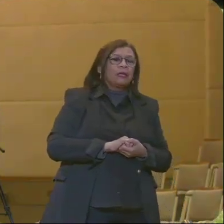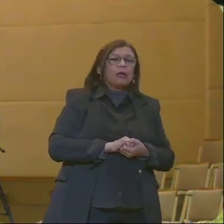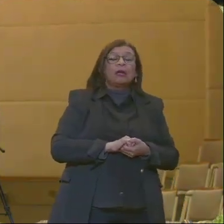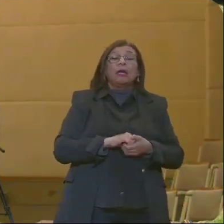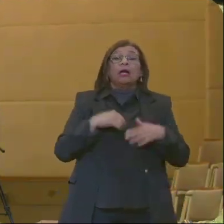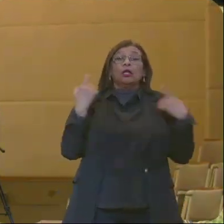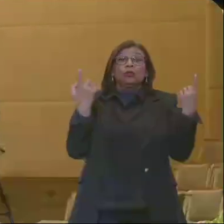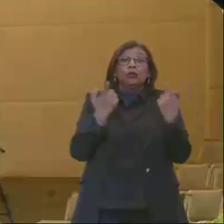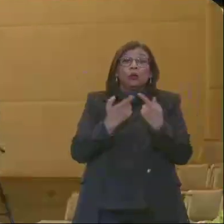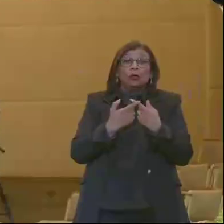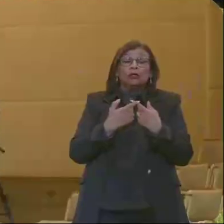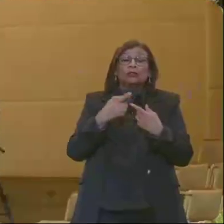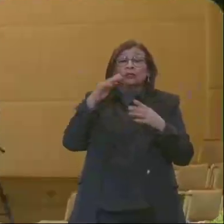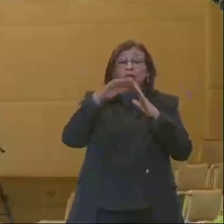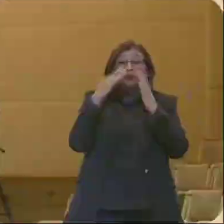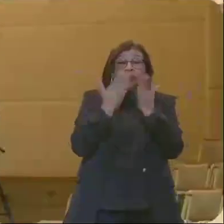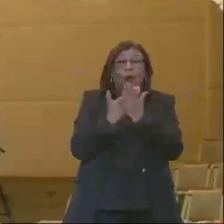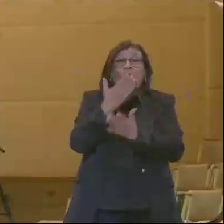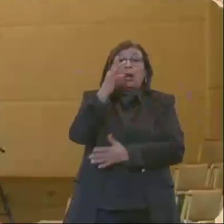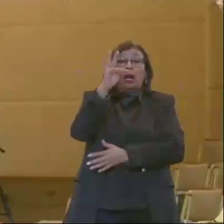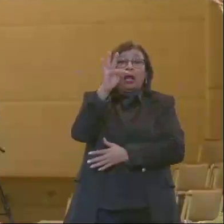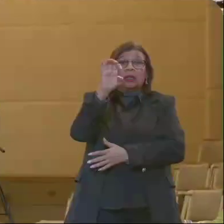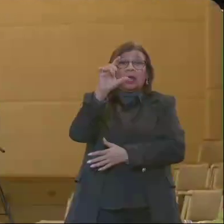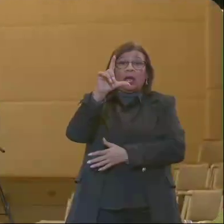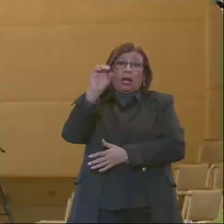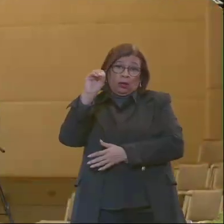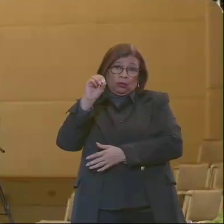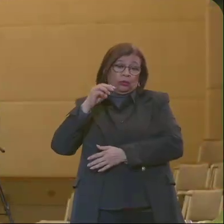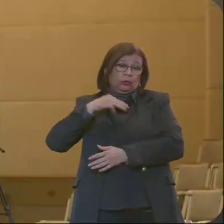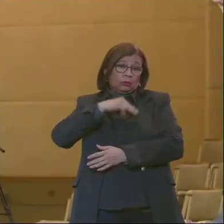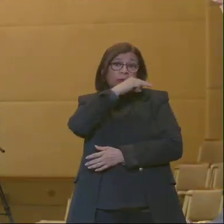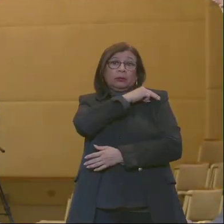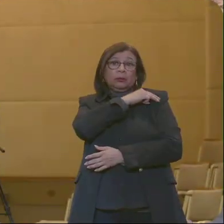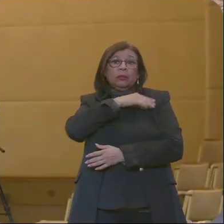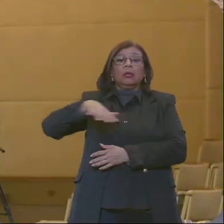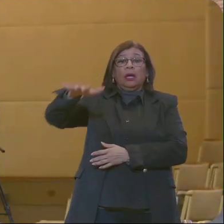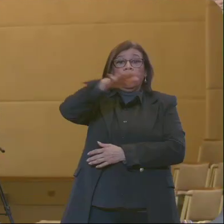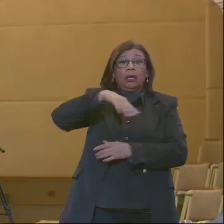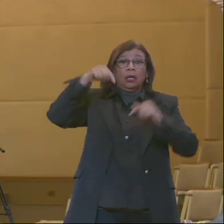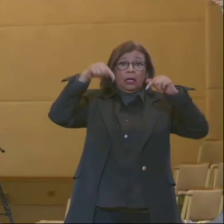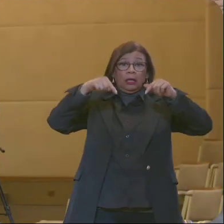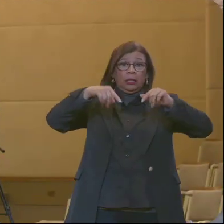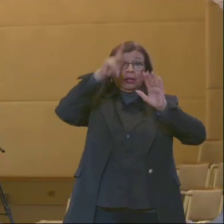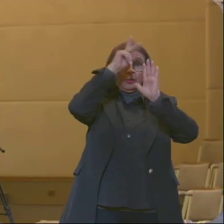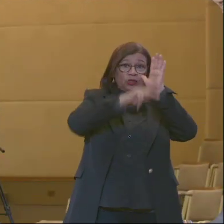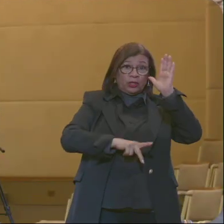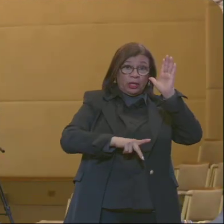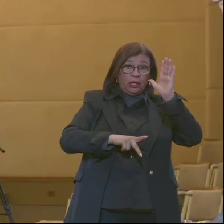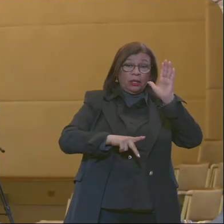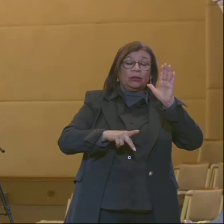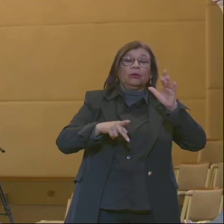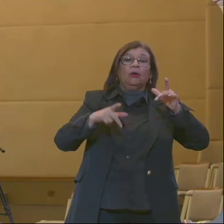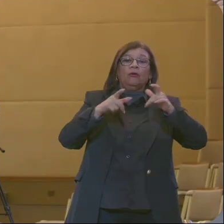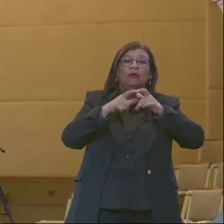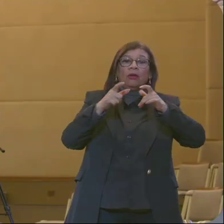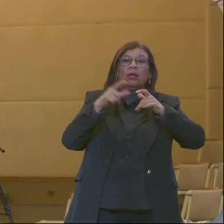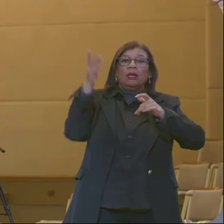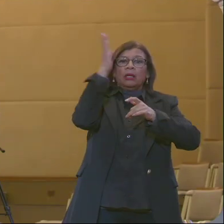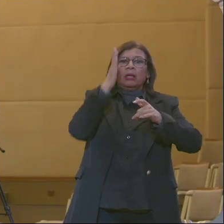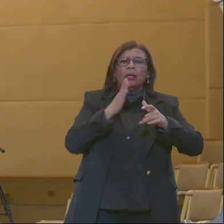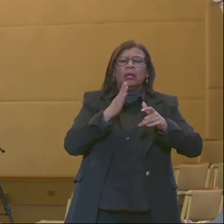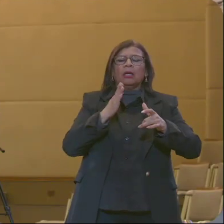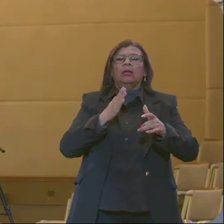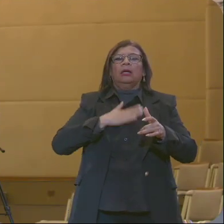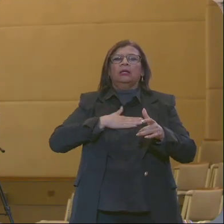Nós somos da Escola Telos de Missões e estamos no nosso campo prático. Estamos aqui no projeto Vila Minha Pátria, que é um projeto